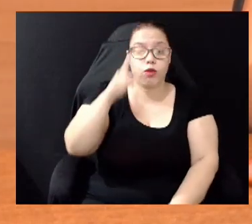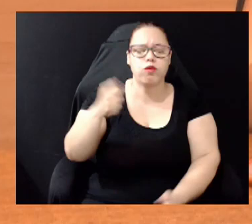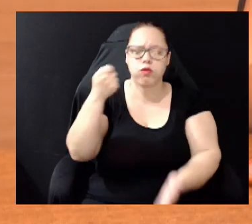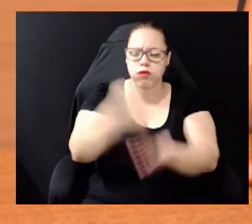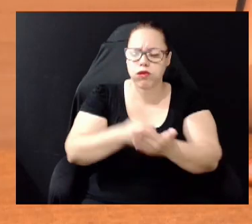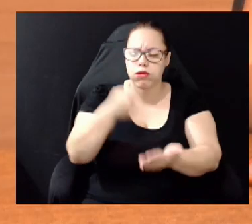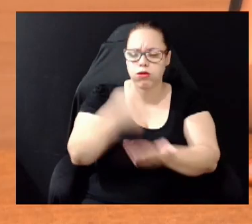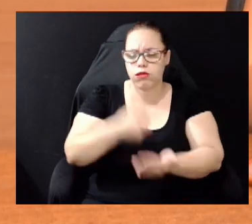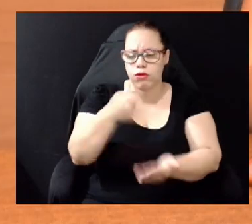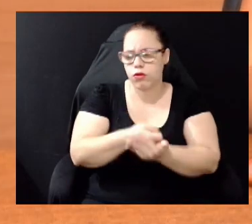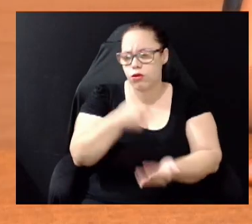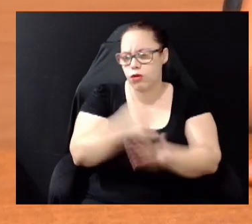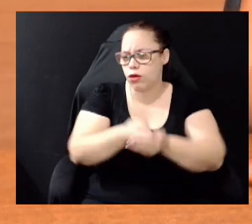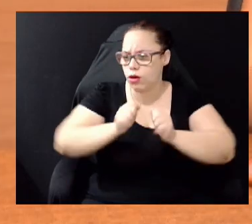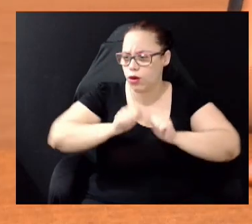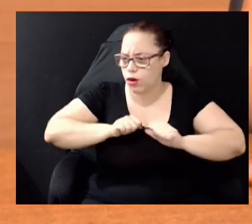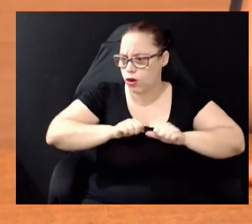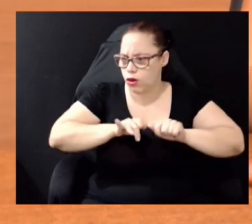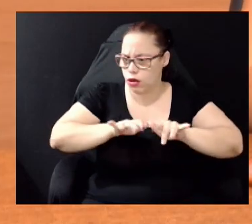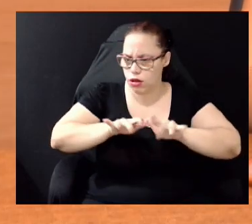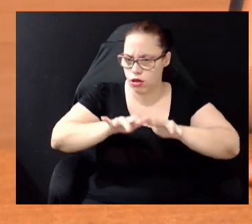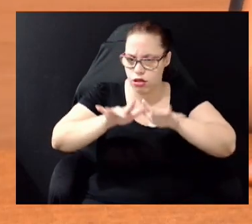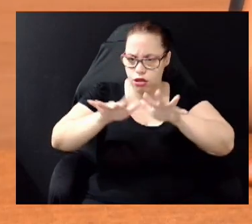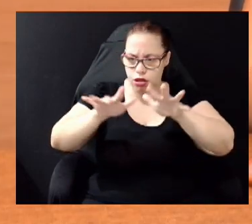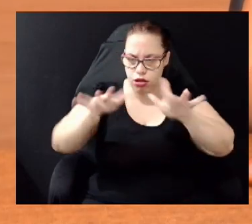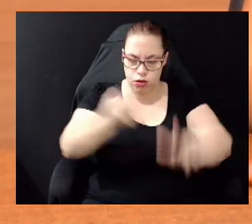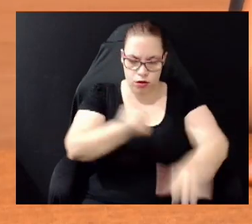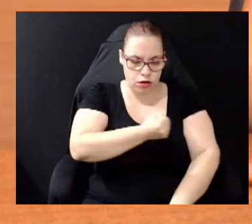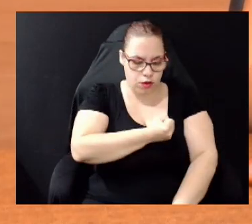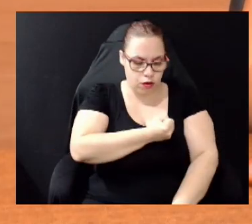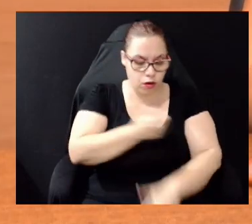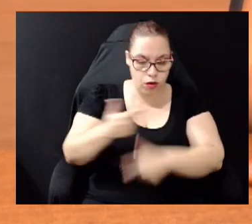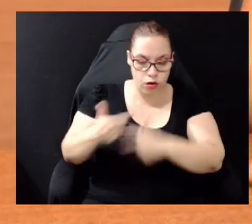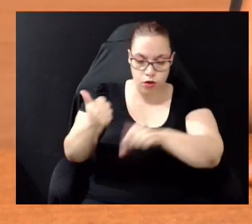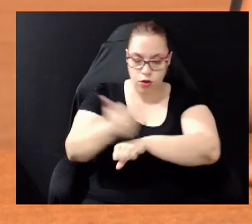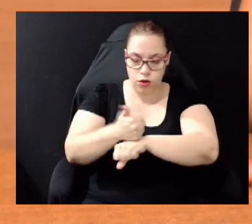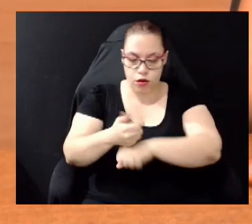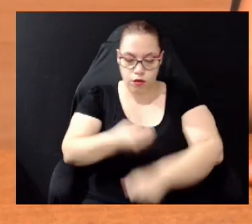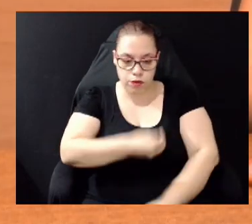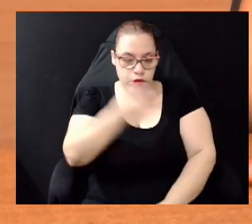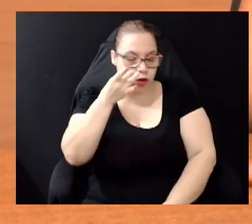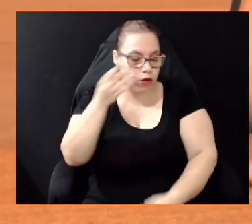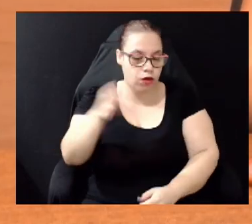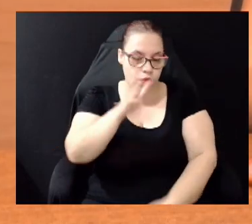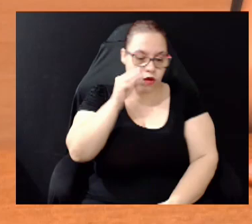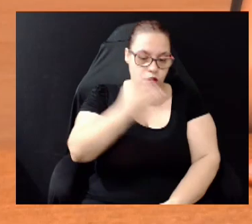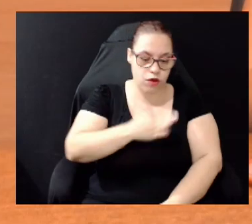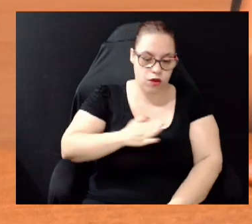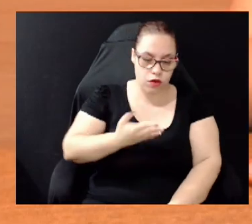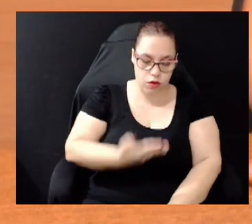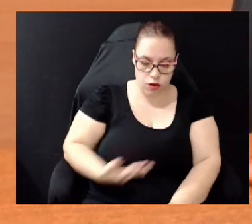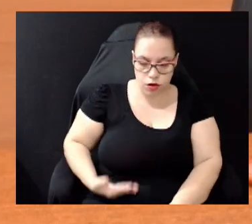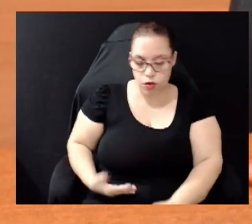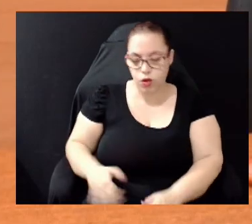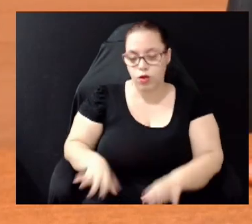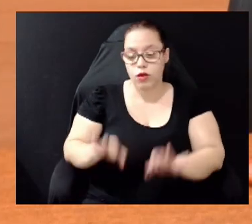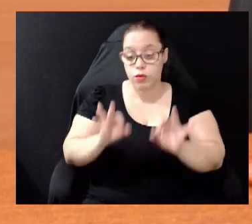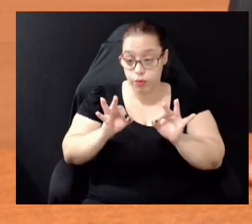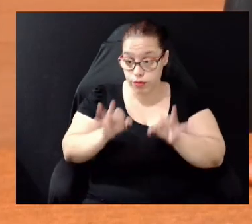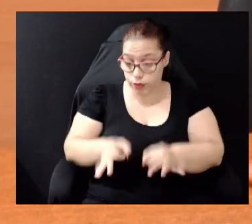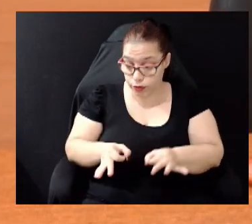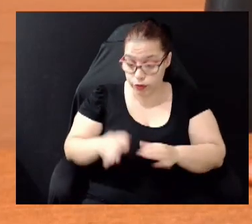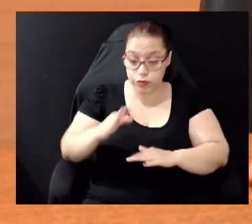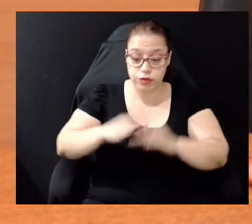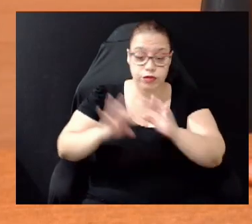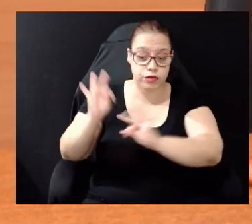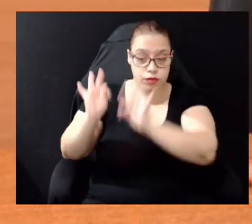tenha ampliação do número de trabalhadoras ali presentes, servidoras com estabilidade, para que tenha serviço técnico,